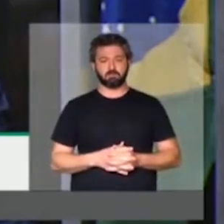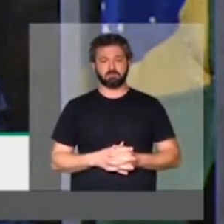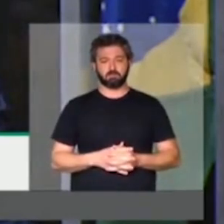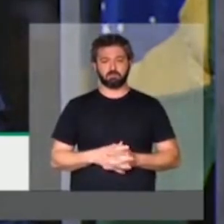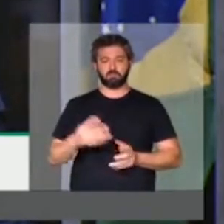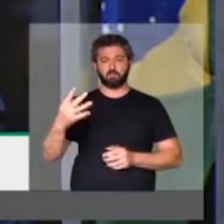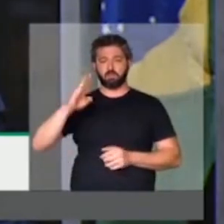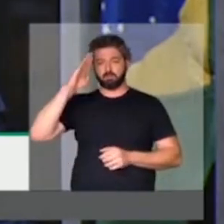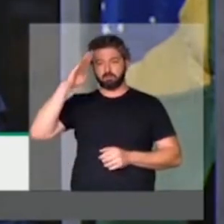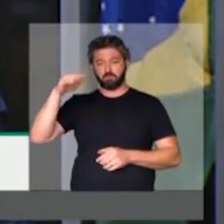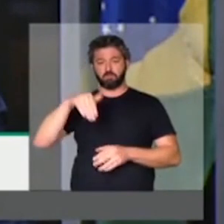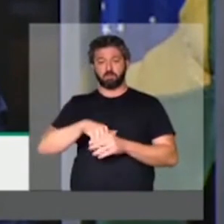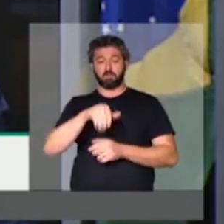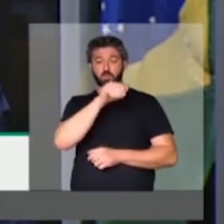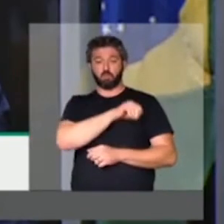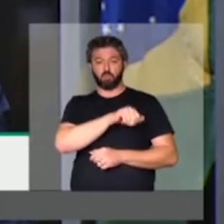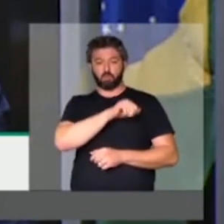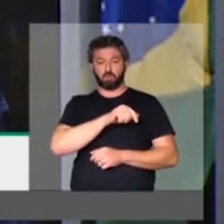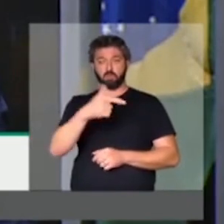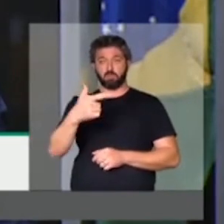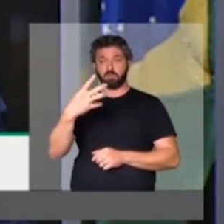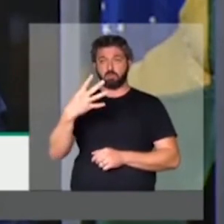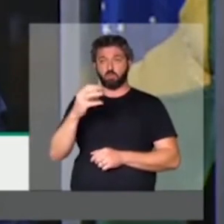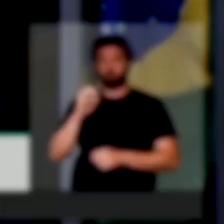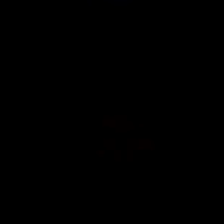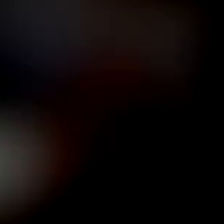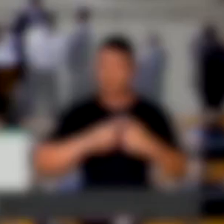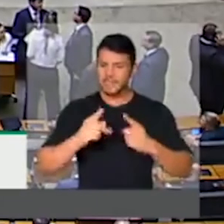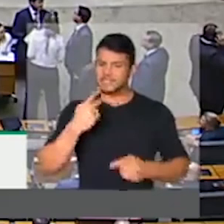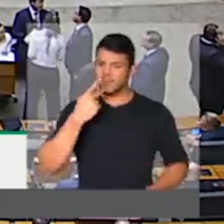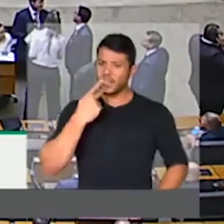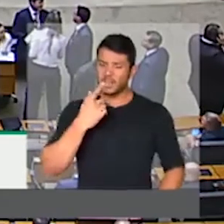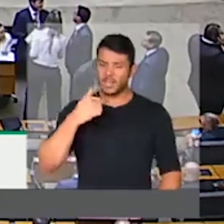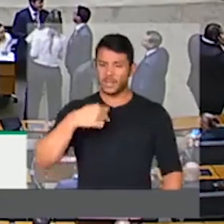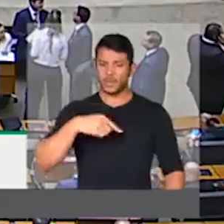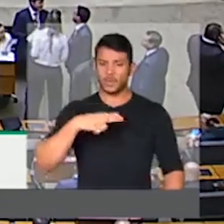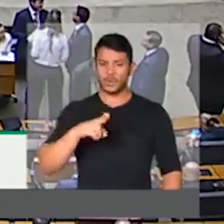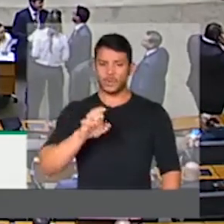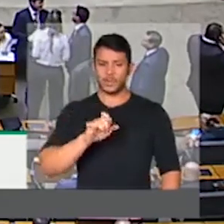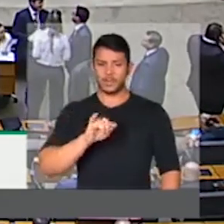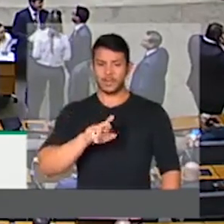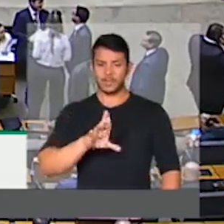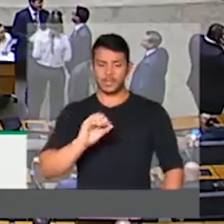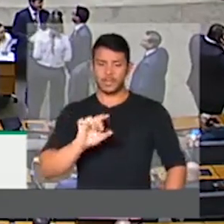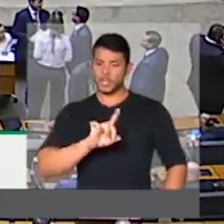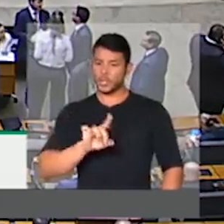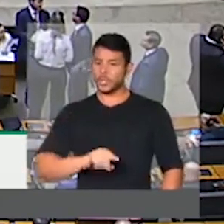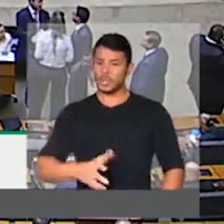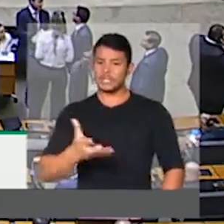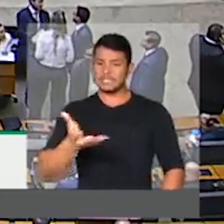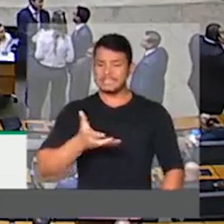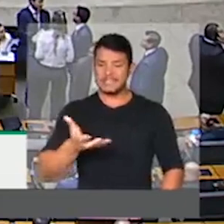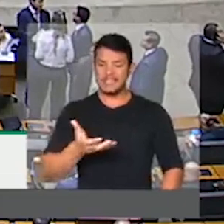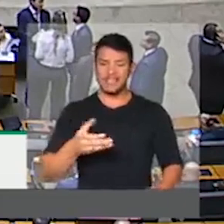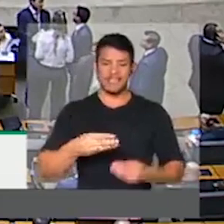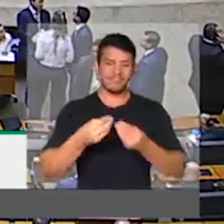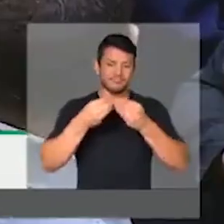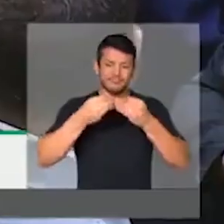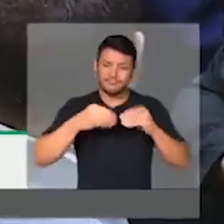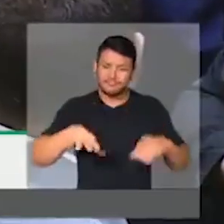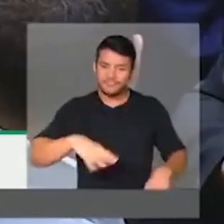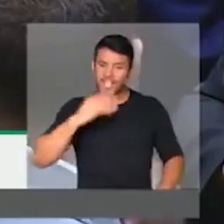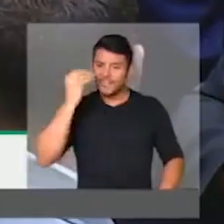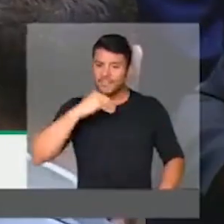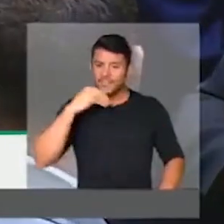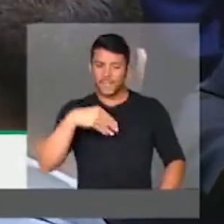quarto mais votado do estado do Rio de Janeiro, com 204 mil votos. Eles querem desgastar o governo, eles não querem uma coisa séria,